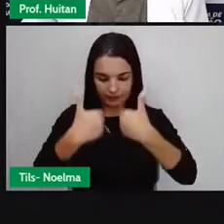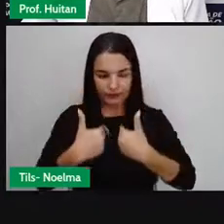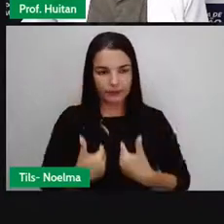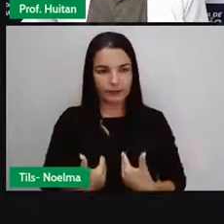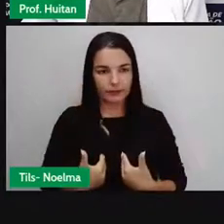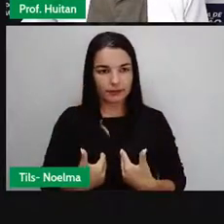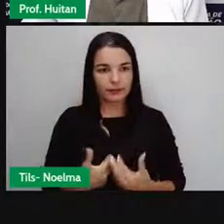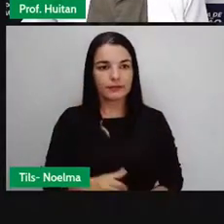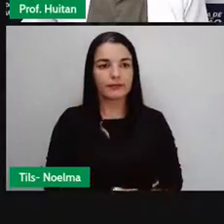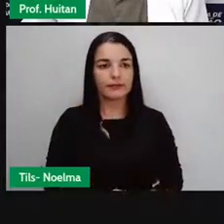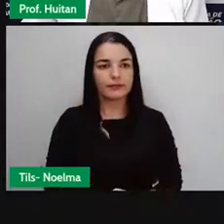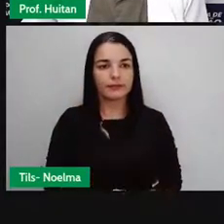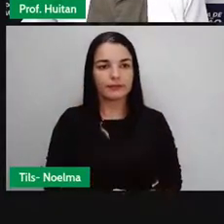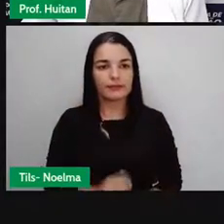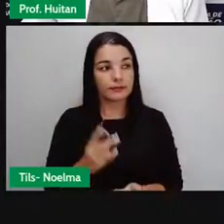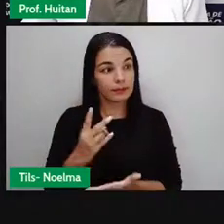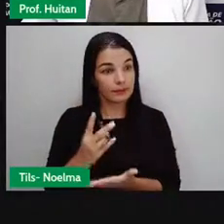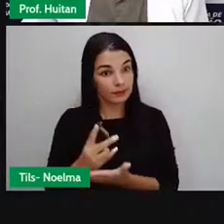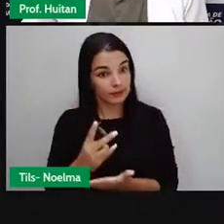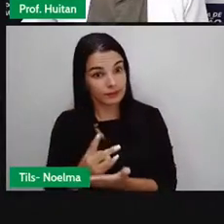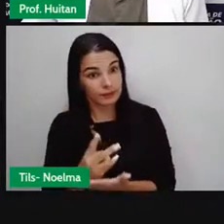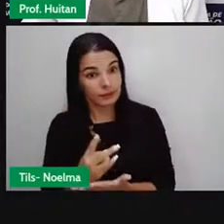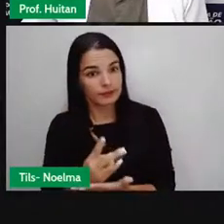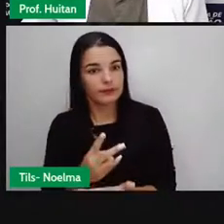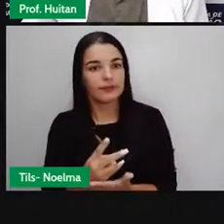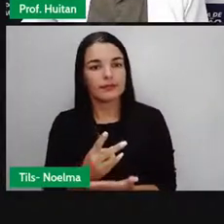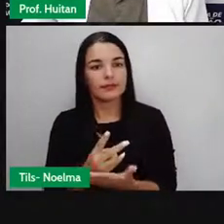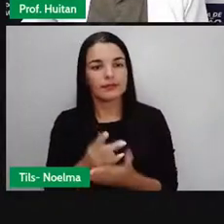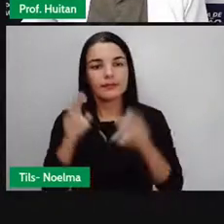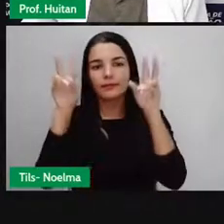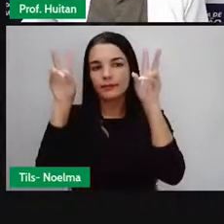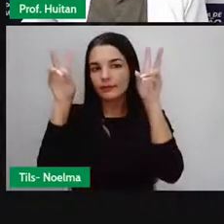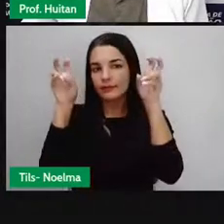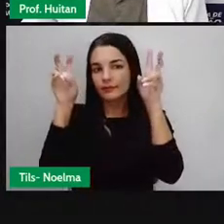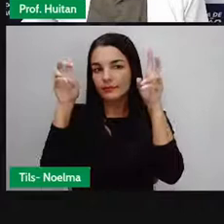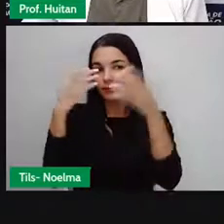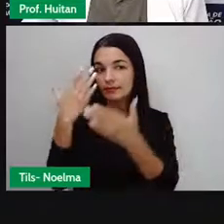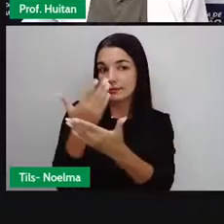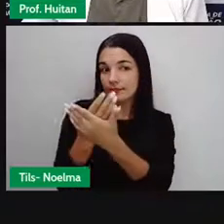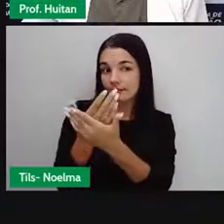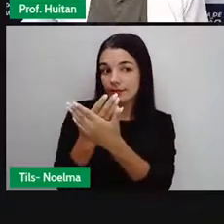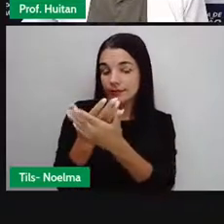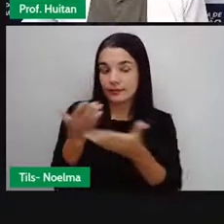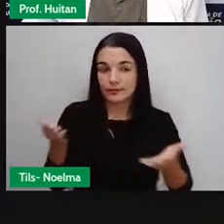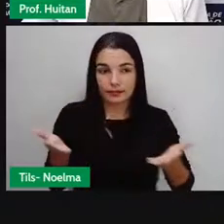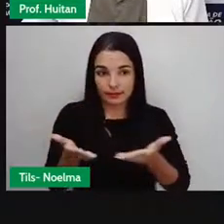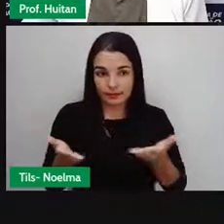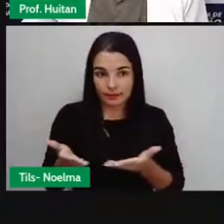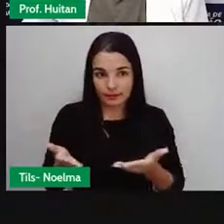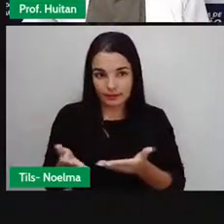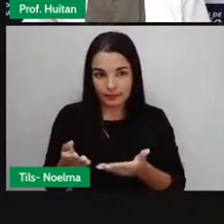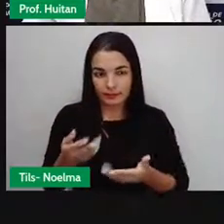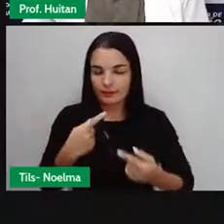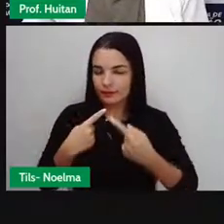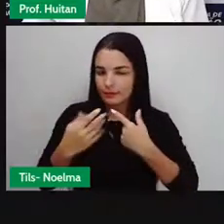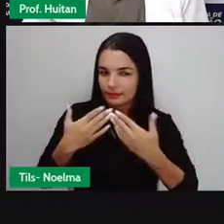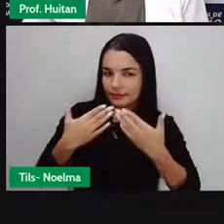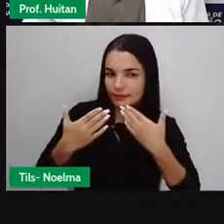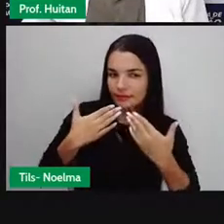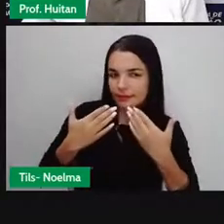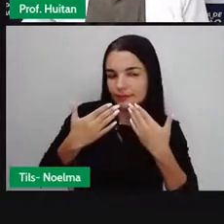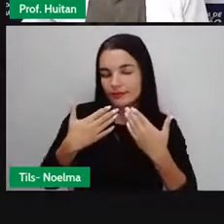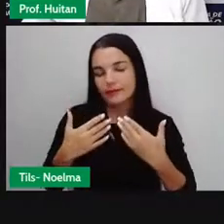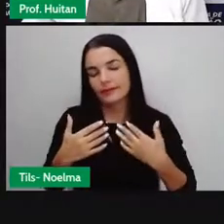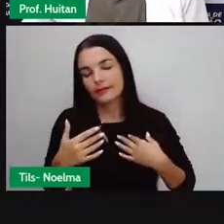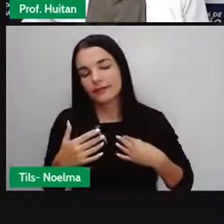aparência. E dando continuidade ao tema da nossa aula, que nós trataremos hoje, o bate-papo que nós